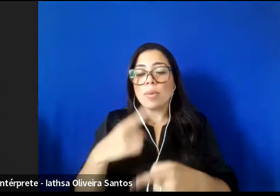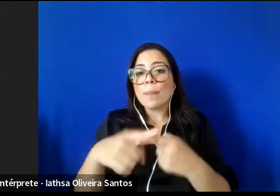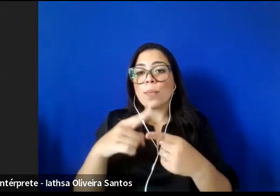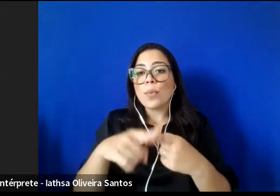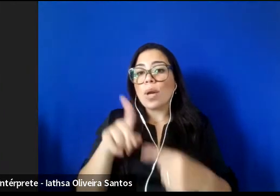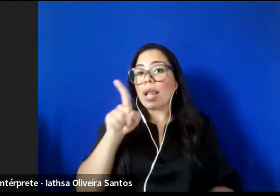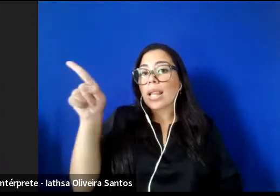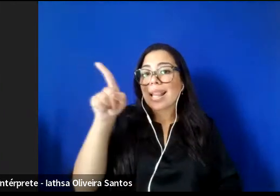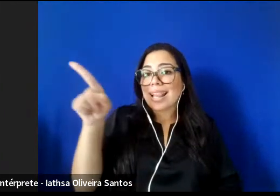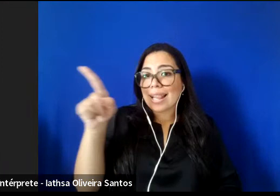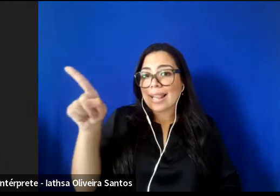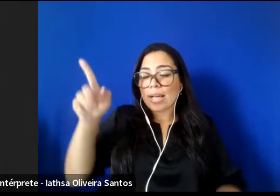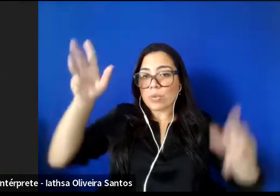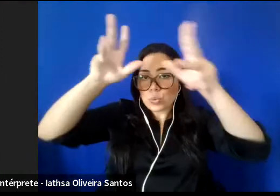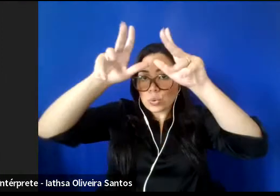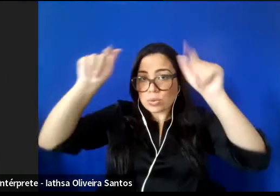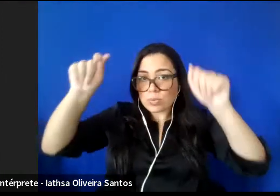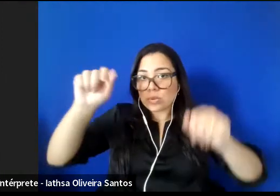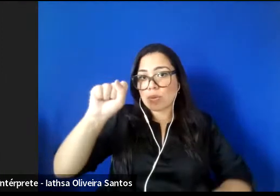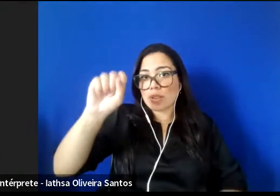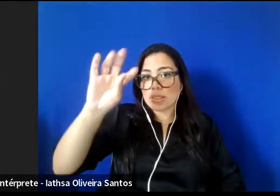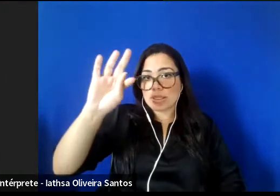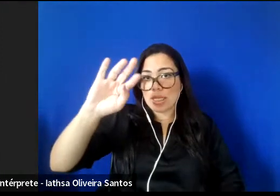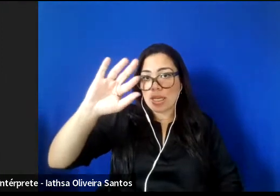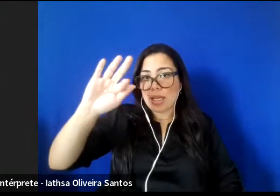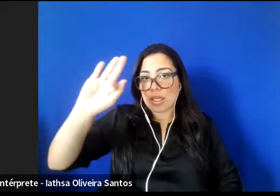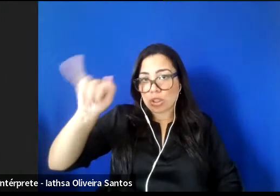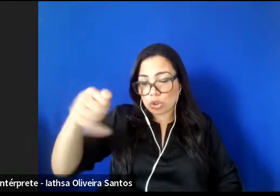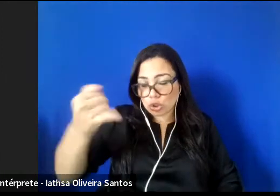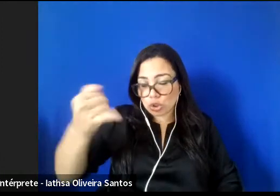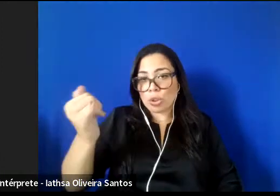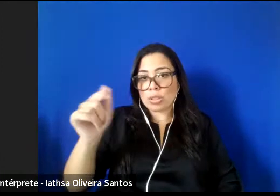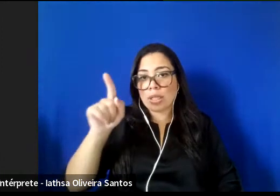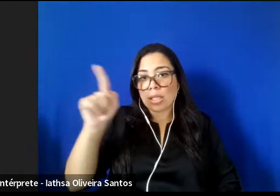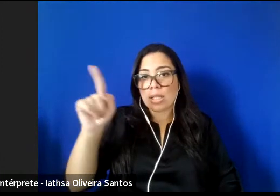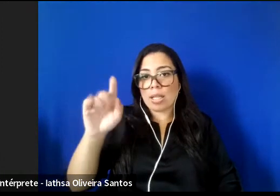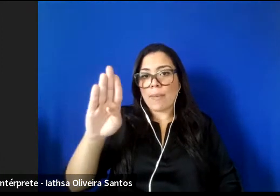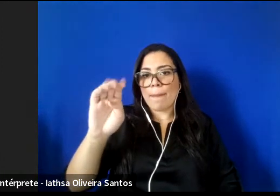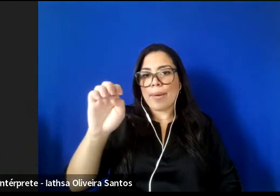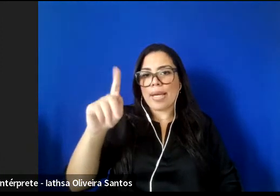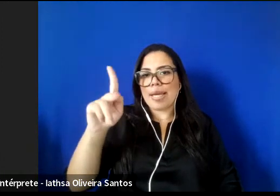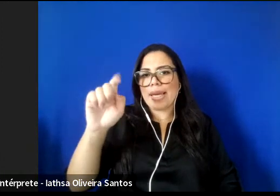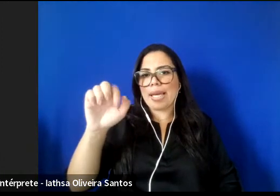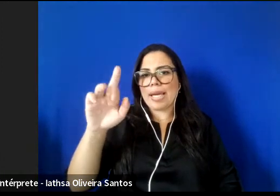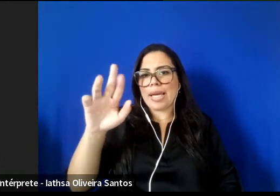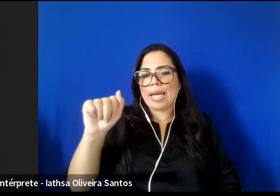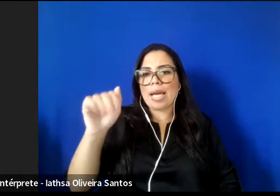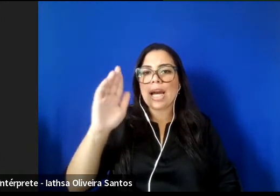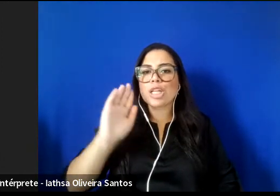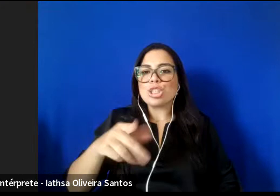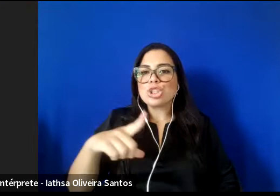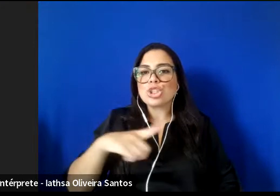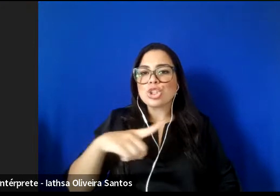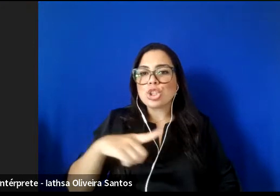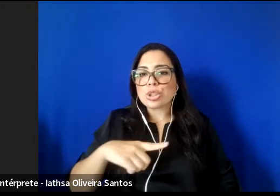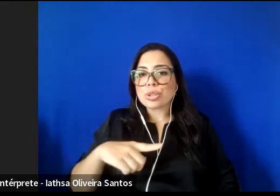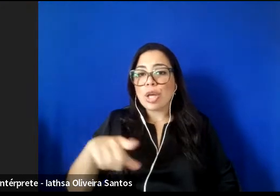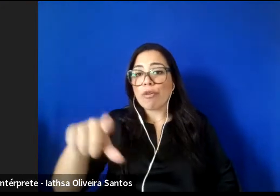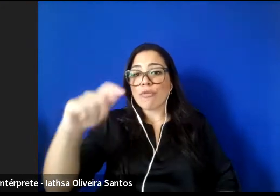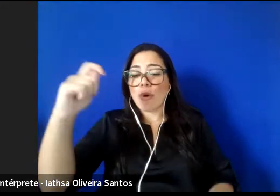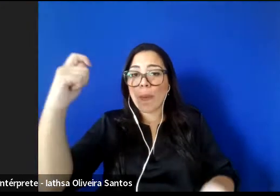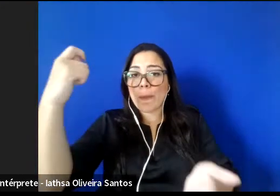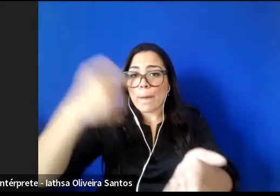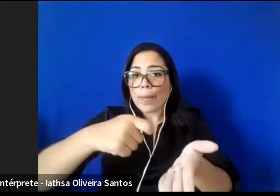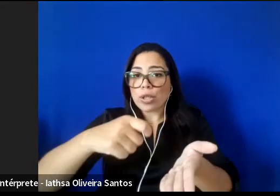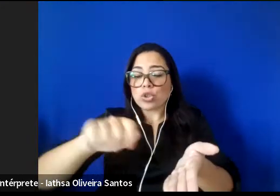o Tribunal Superior, o equivalente ao nosso STJ, o BGH, já teve uma decisão paradigmática sobre a revisão